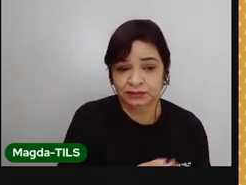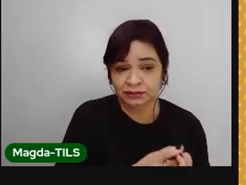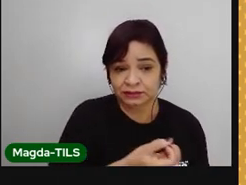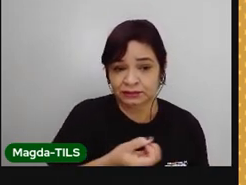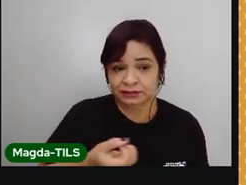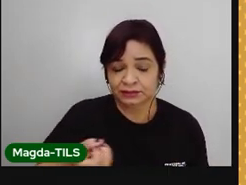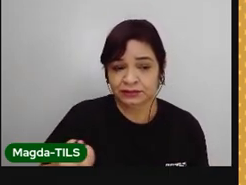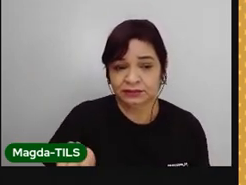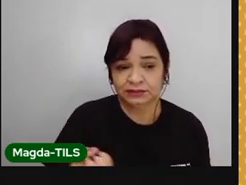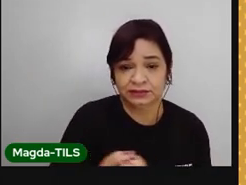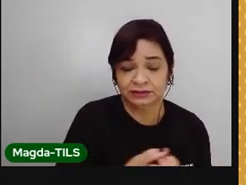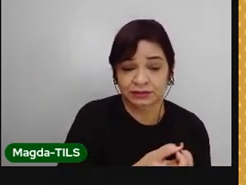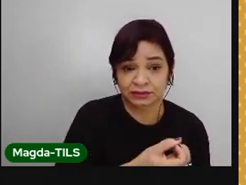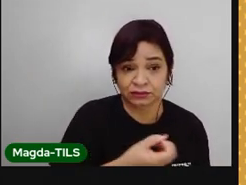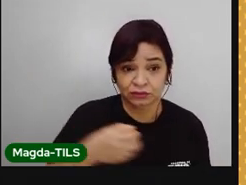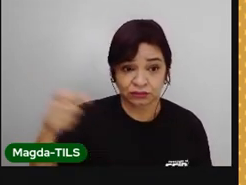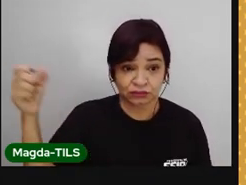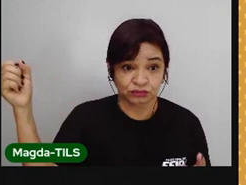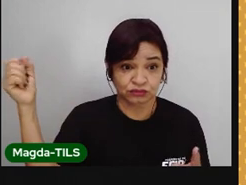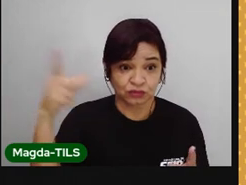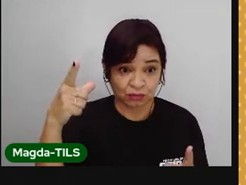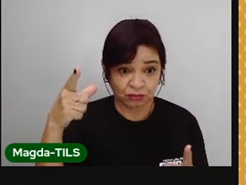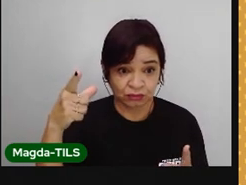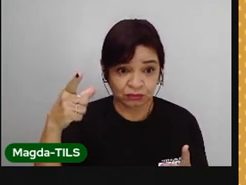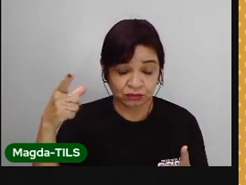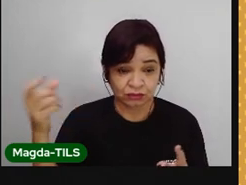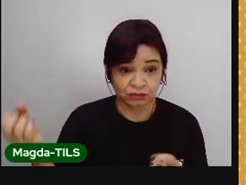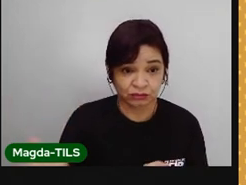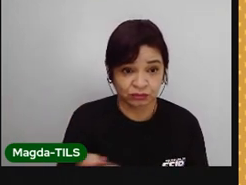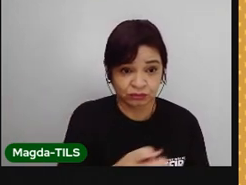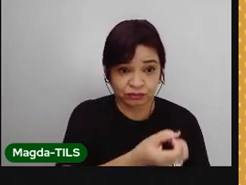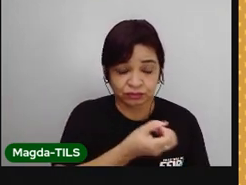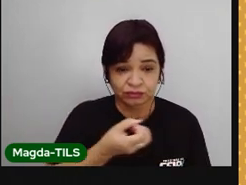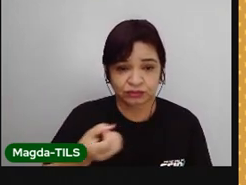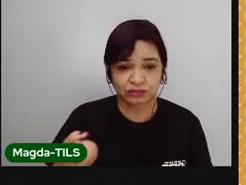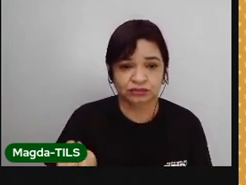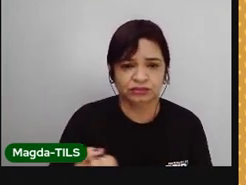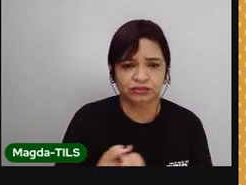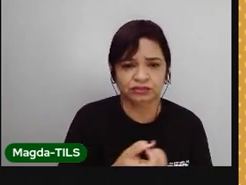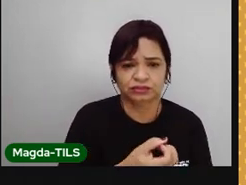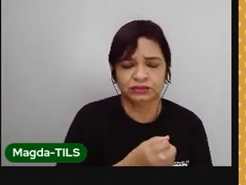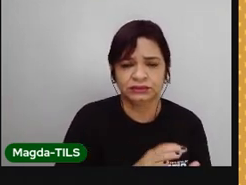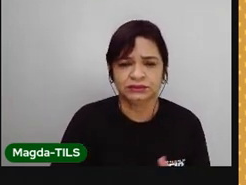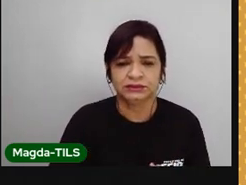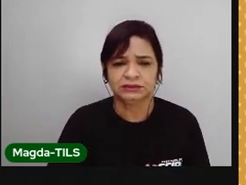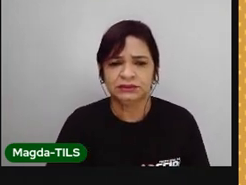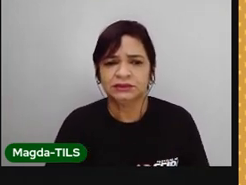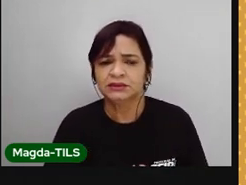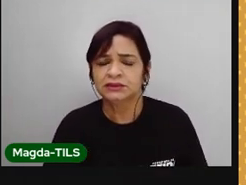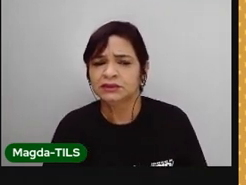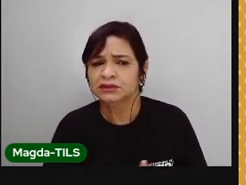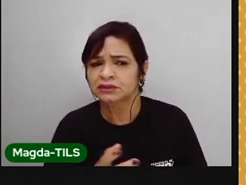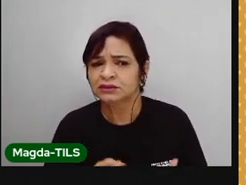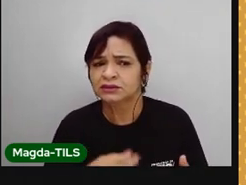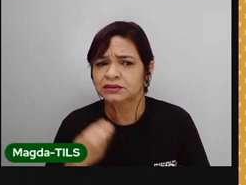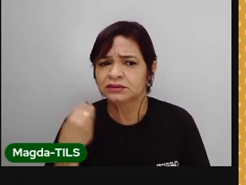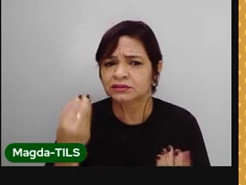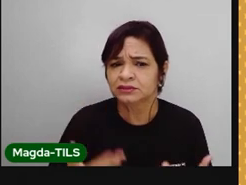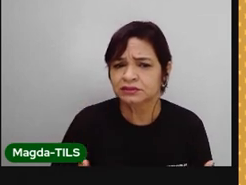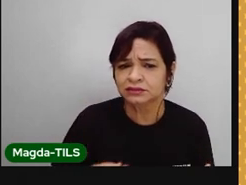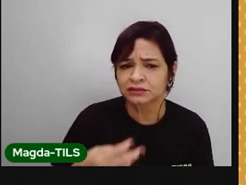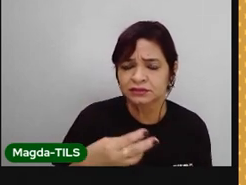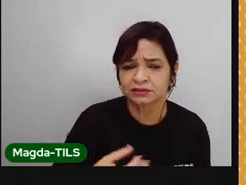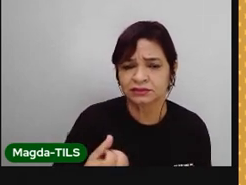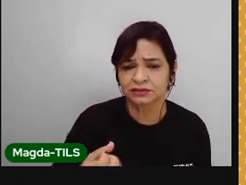do Sol, está orbitando o Sol. Esse fenômeno, né, de translação tem duração de 365